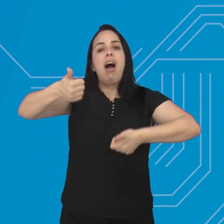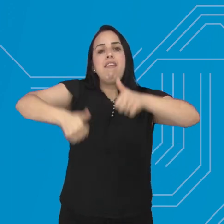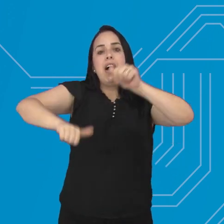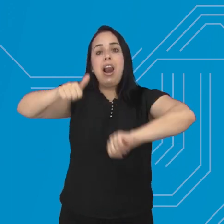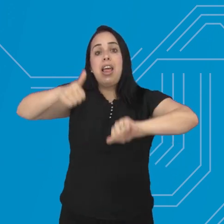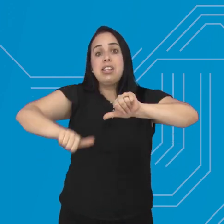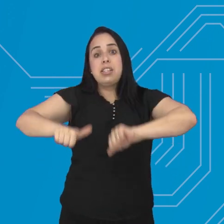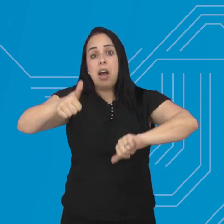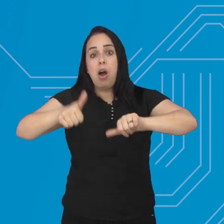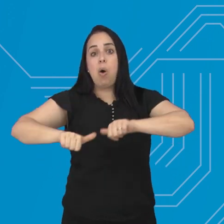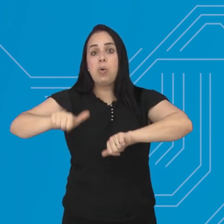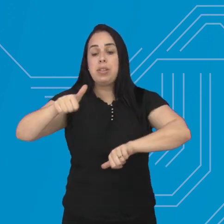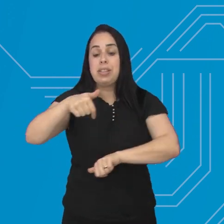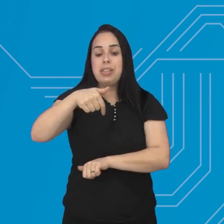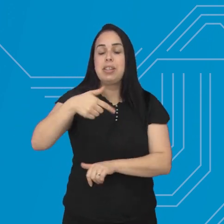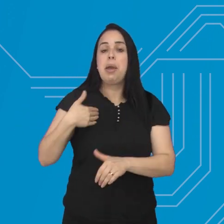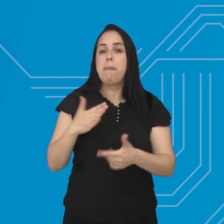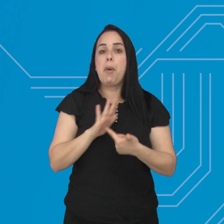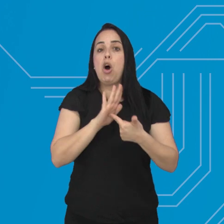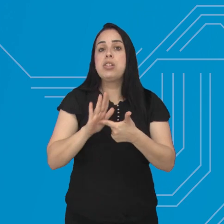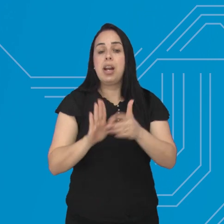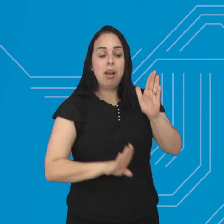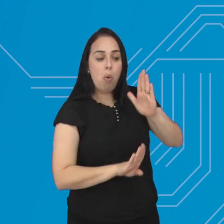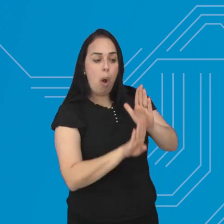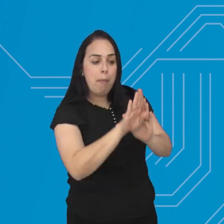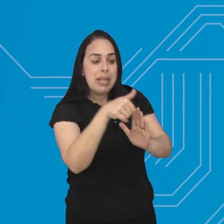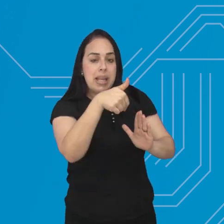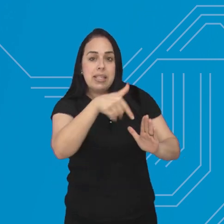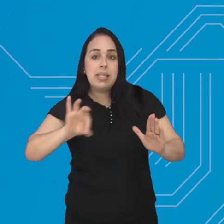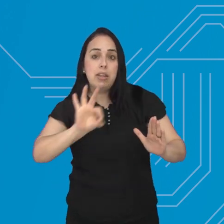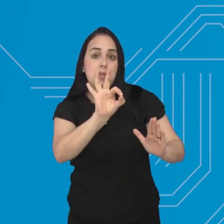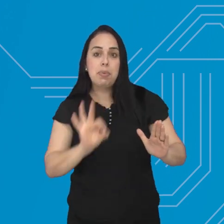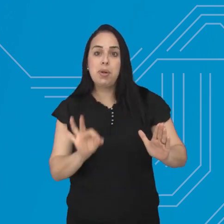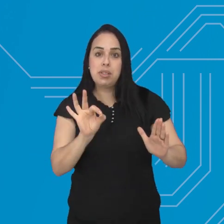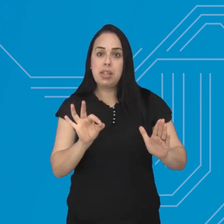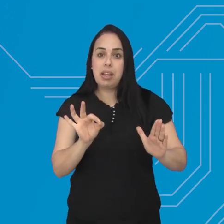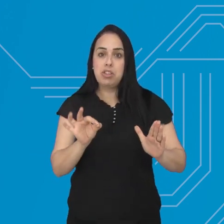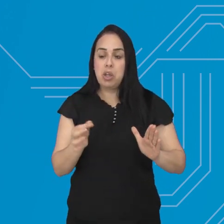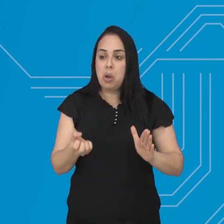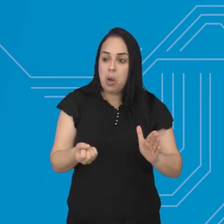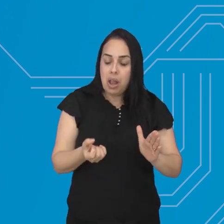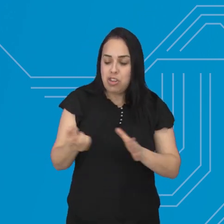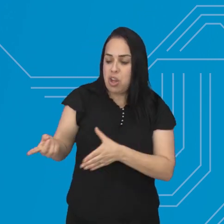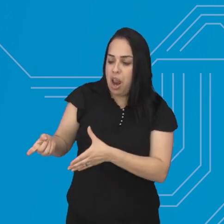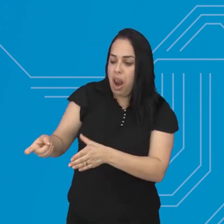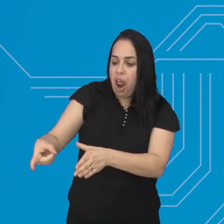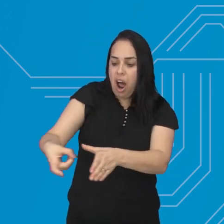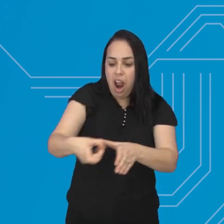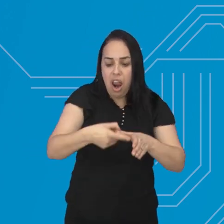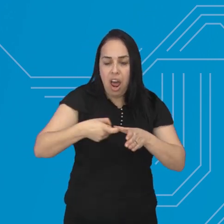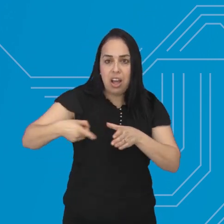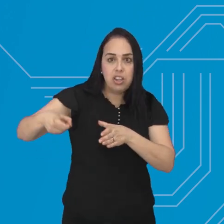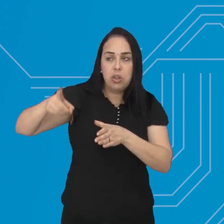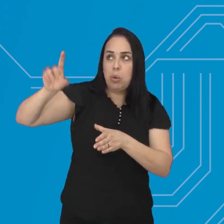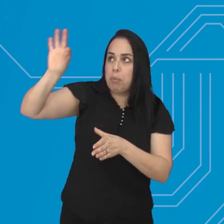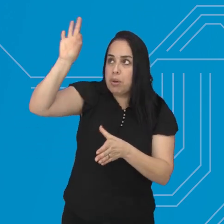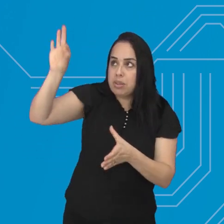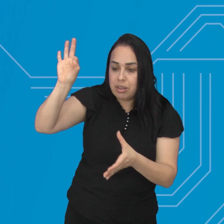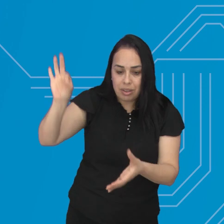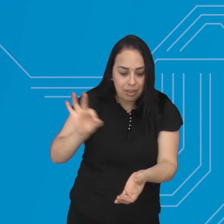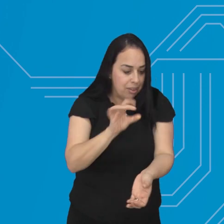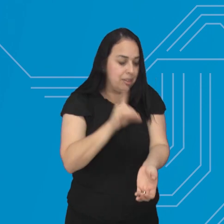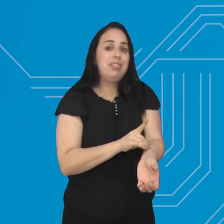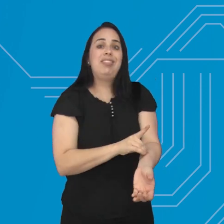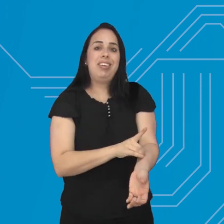avaliação que registrou aumento de 700% em São José dos Campos da quantidade de larvas do mosquito que